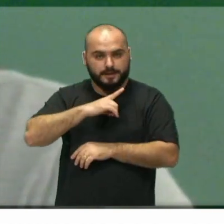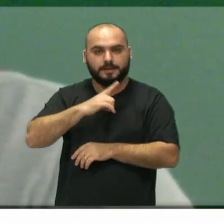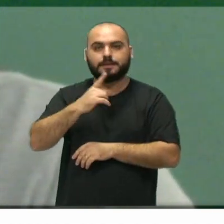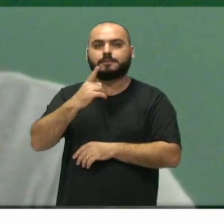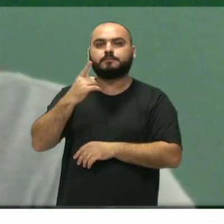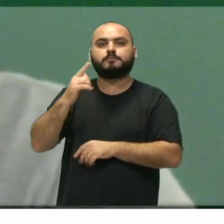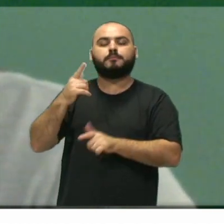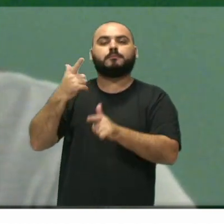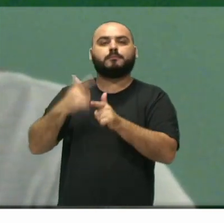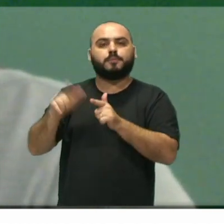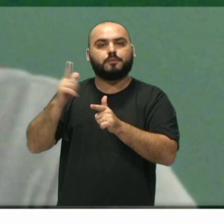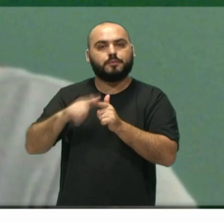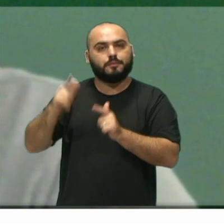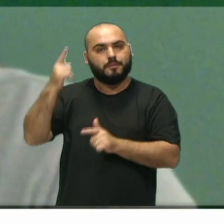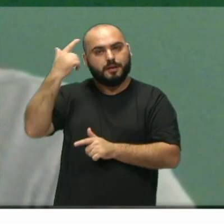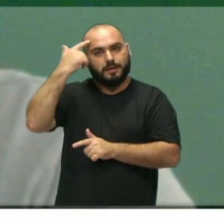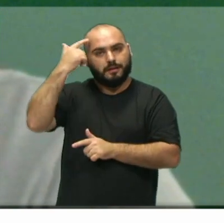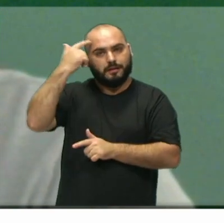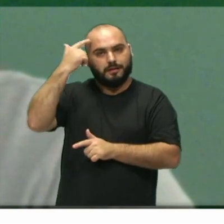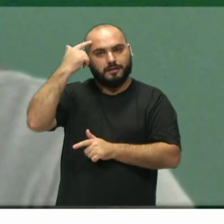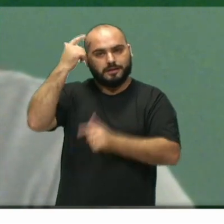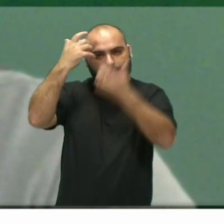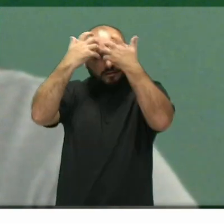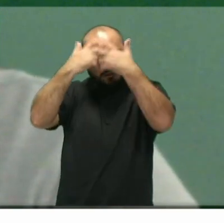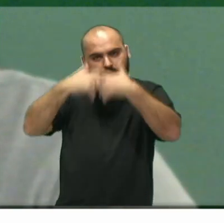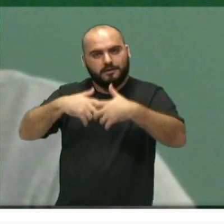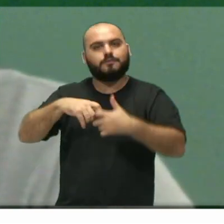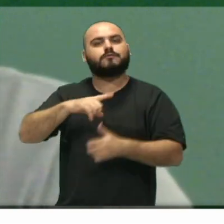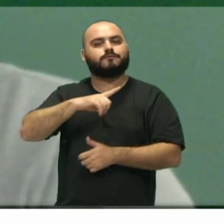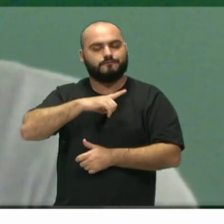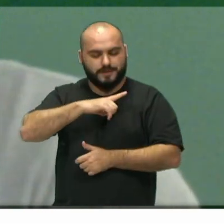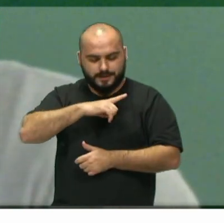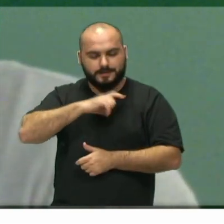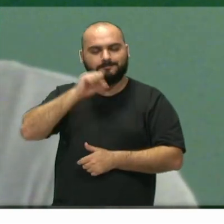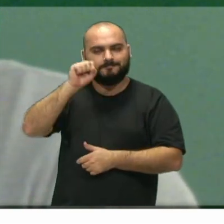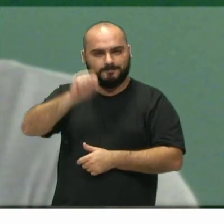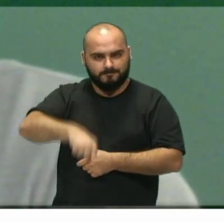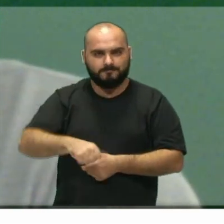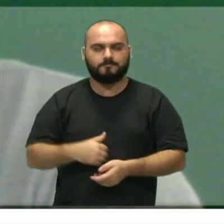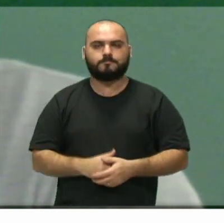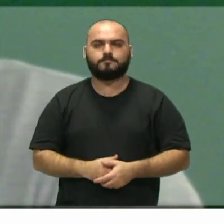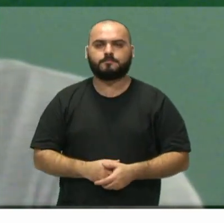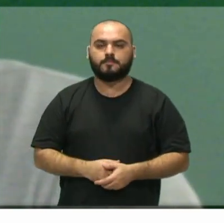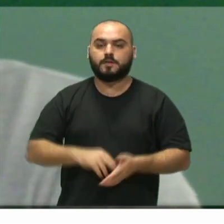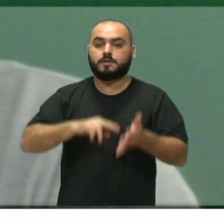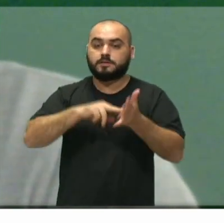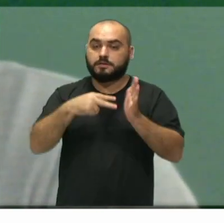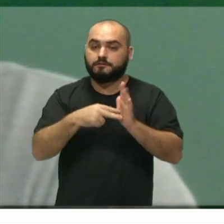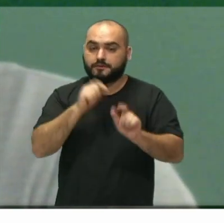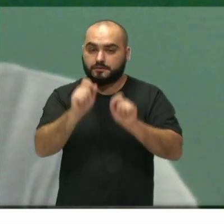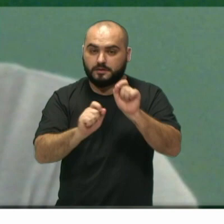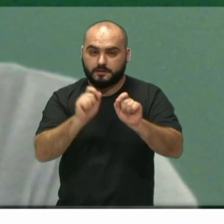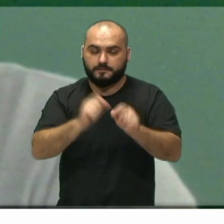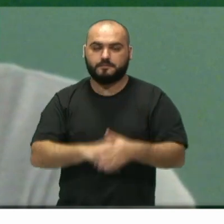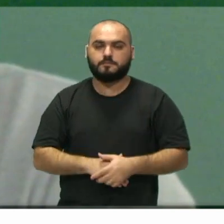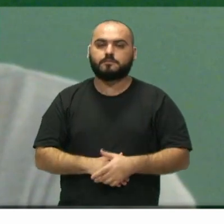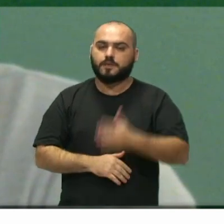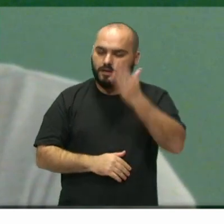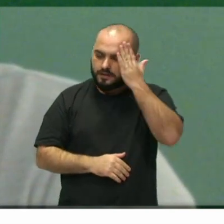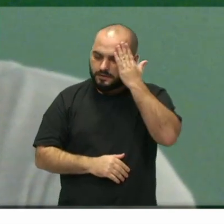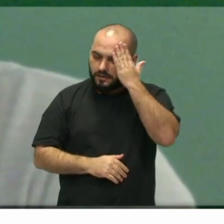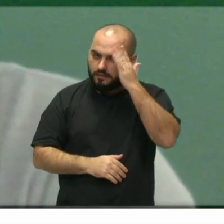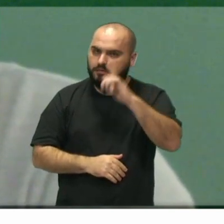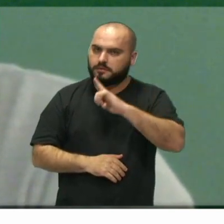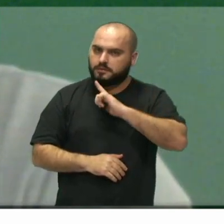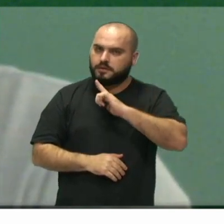de sequela neuropsicológica, neuropsiquiátrica. Ou seja, a gente sabe que tem um comprometimento